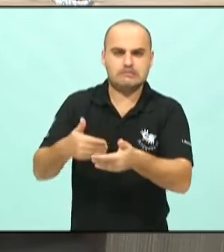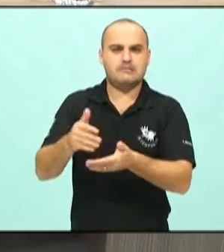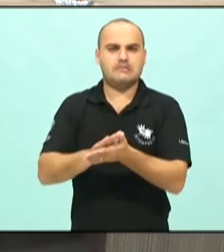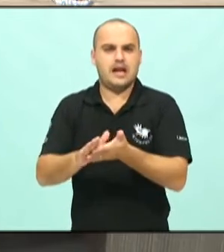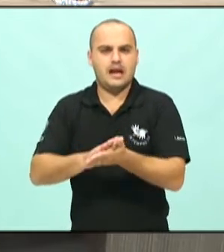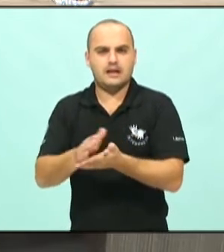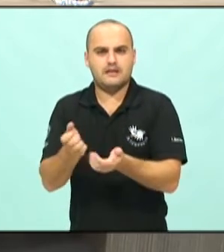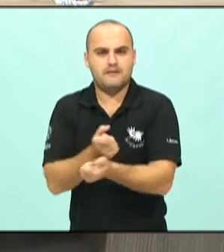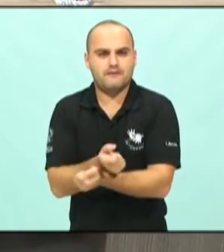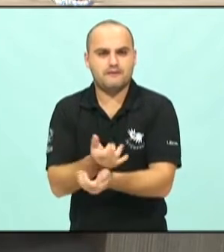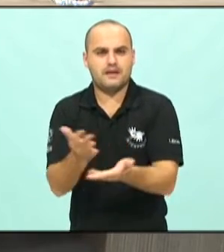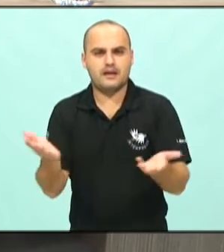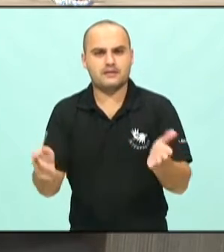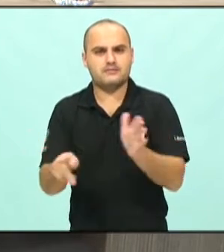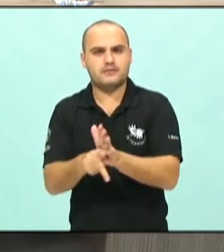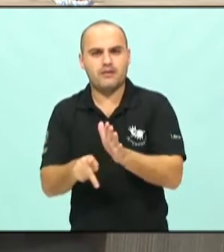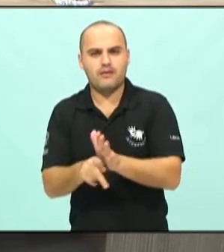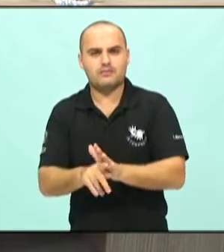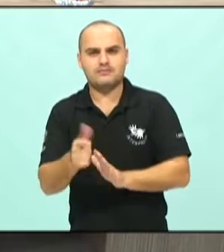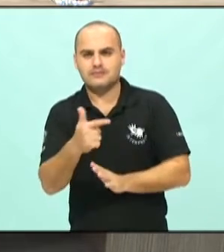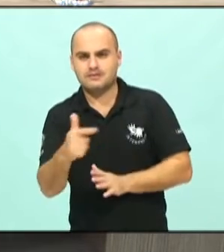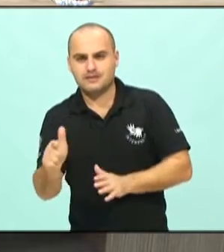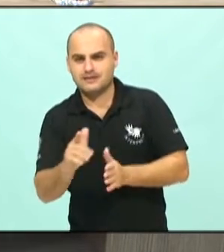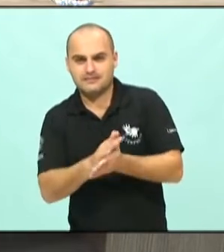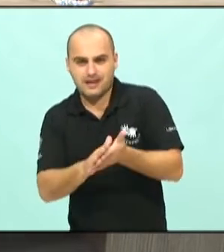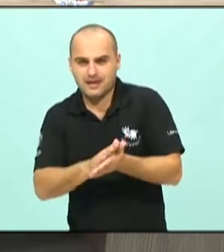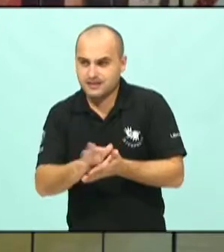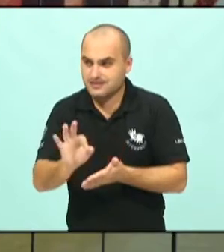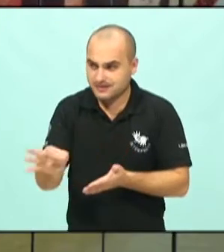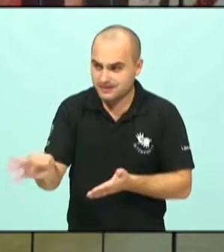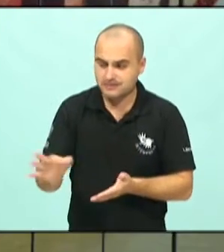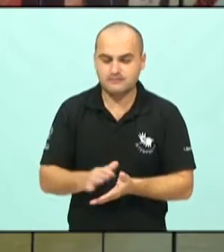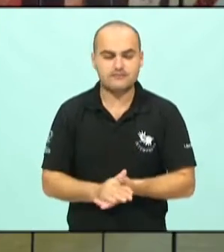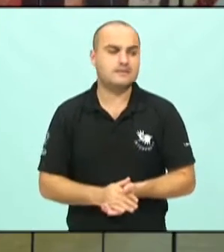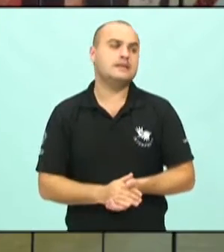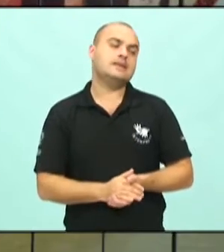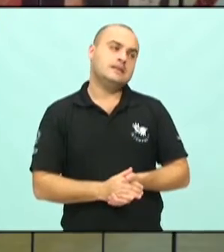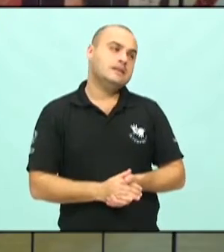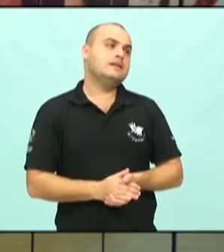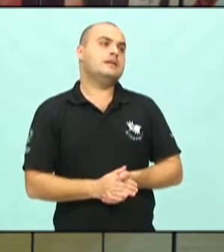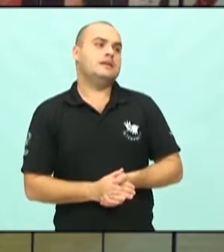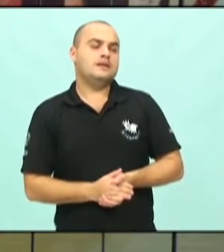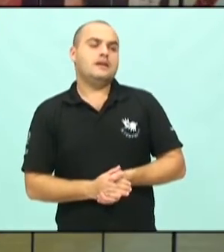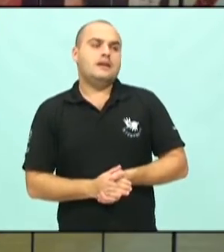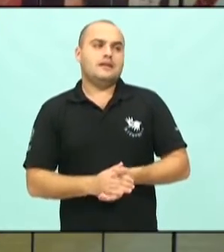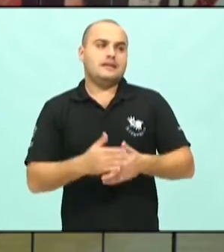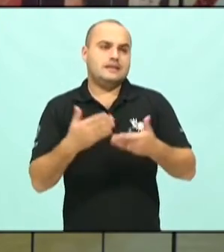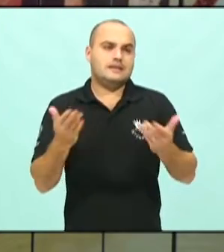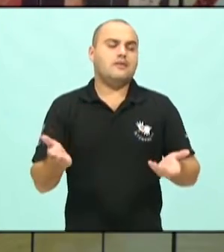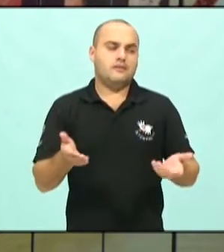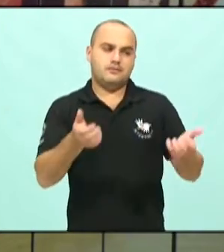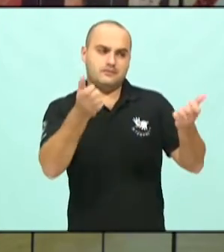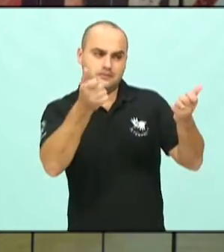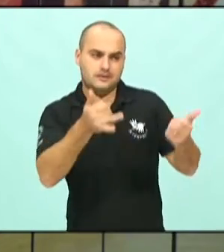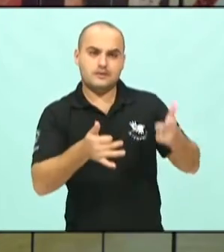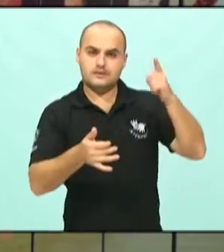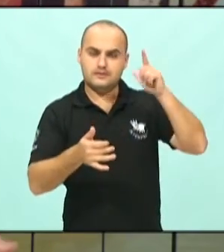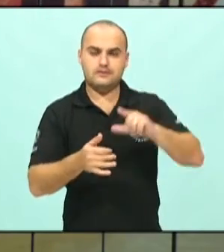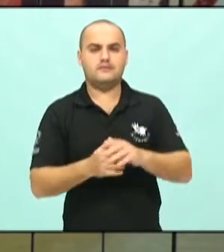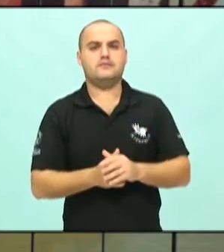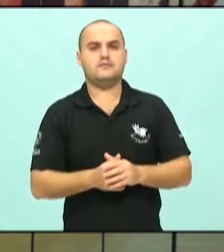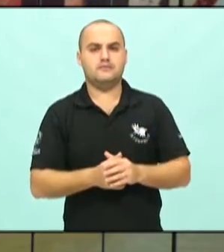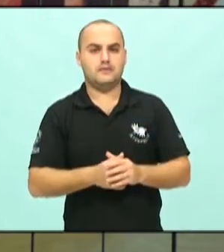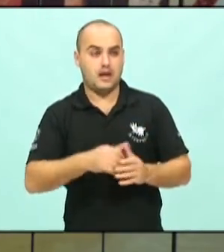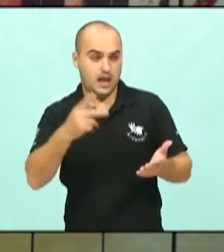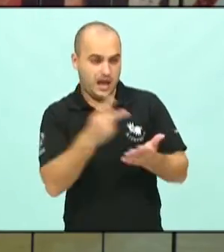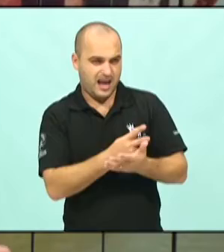oferecer um talento o alto rendimento, né? Então, Maurício, assim, repito, foi feito errado os anos